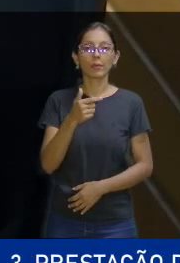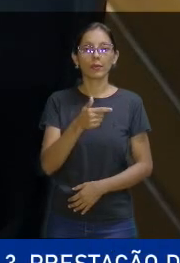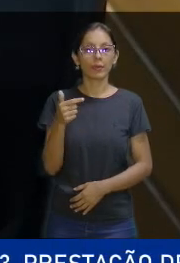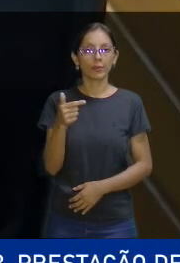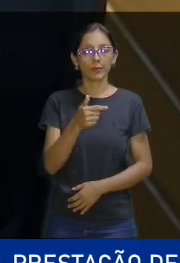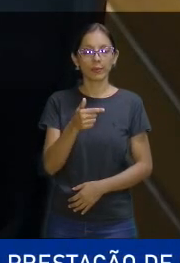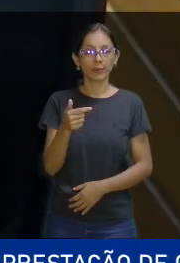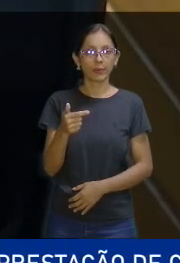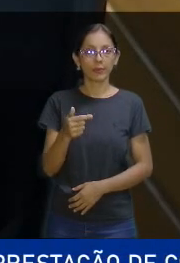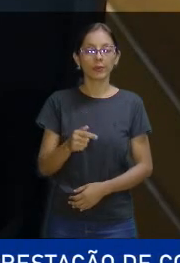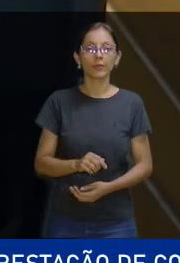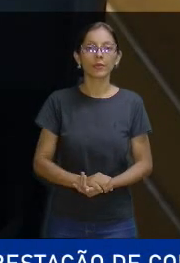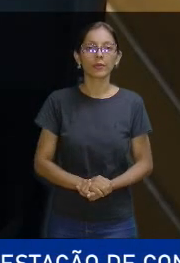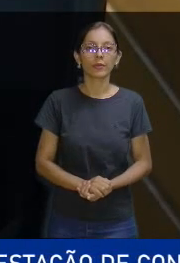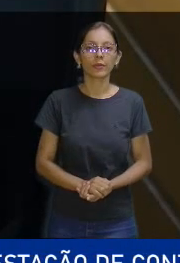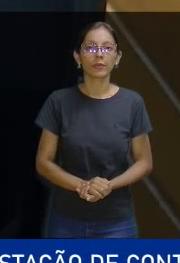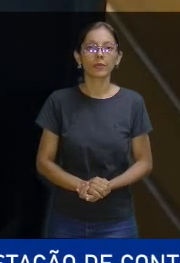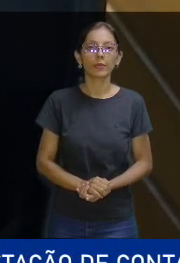2022.